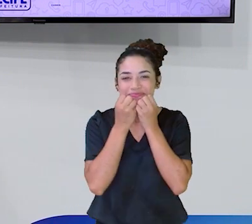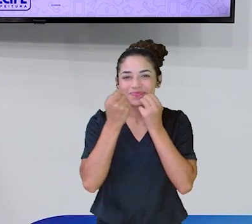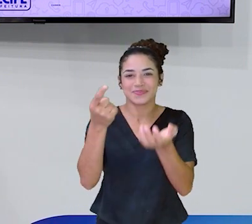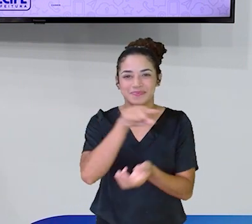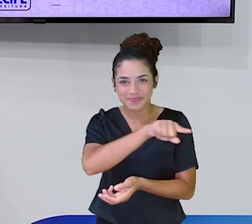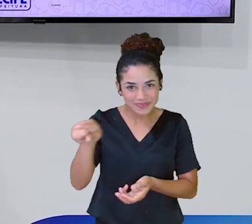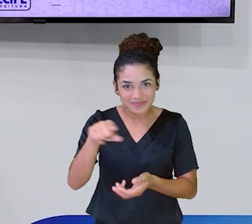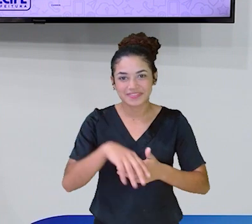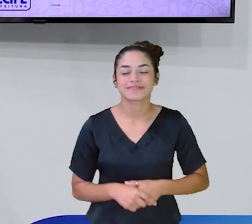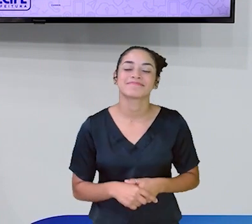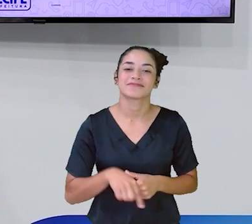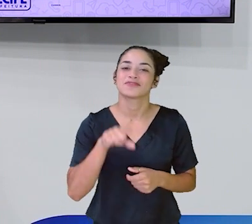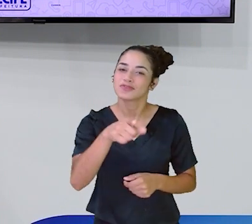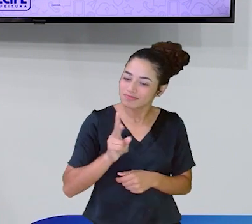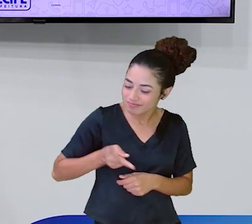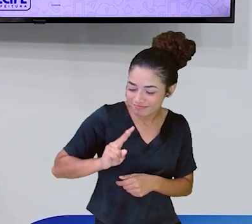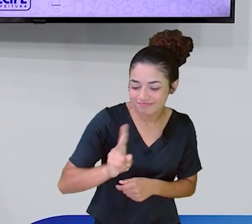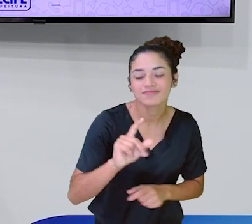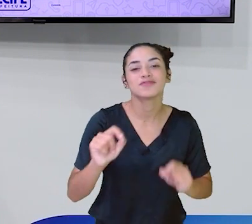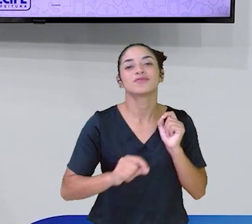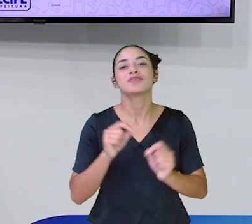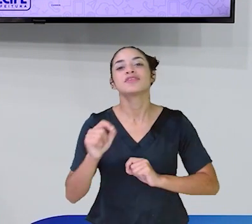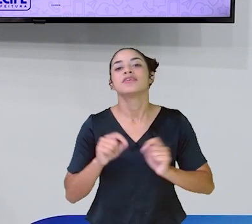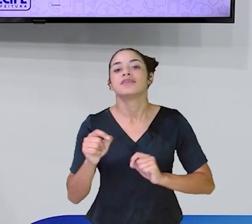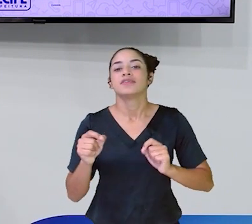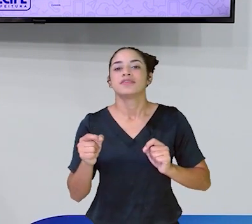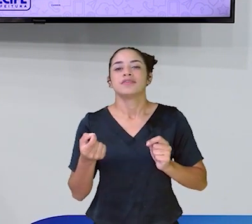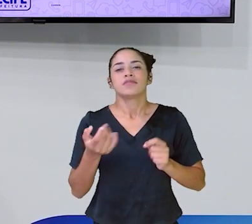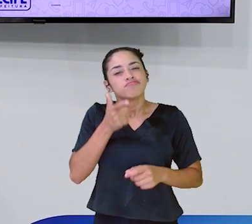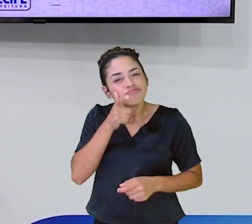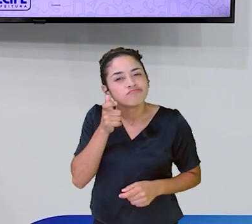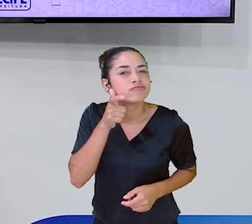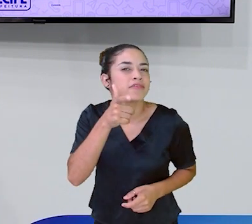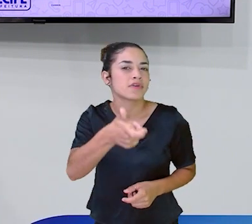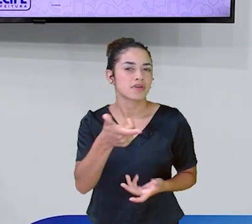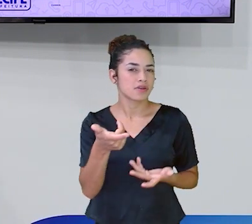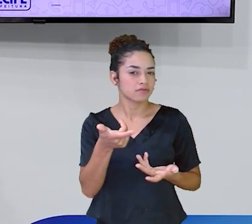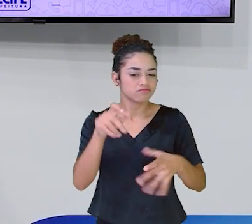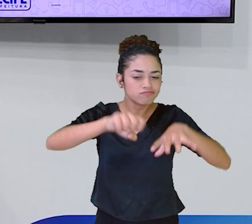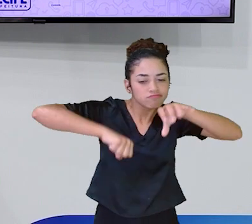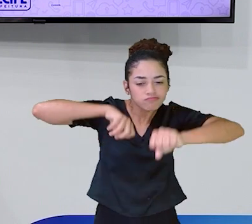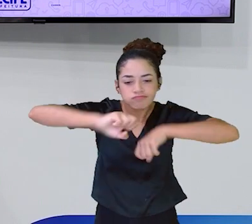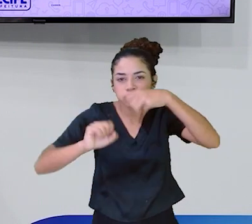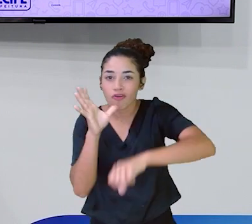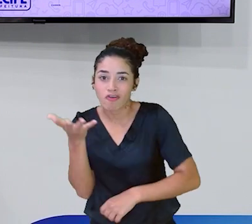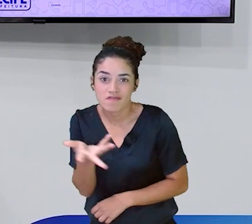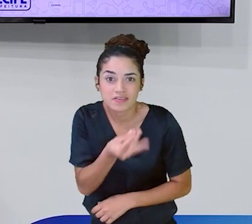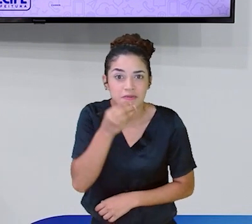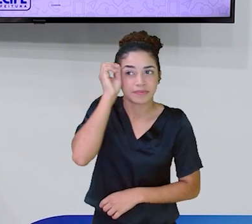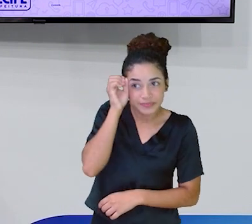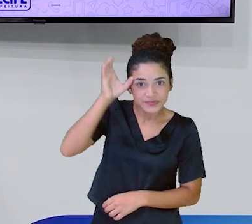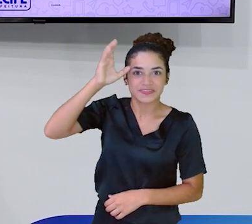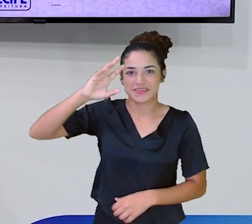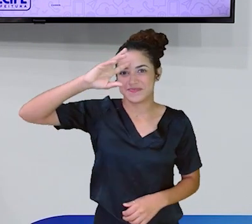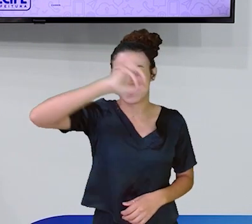sua vida e que você continue aí sempre interessado, sempre buscando conhecimento e aprender.